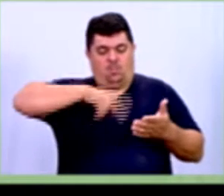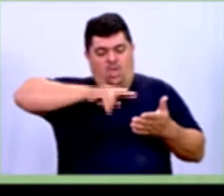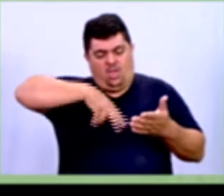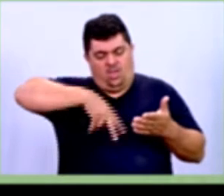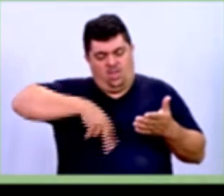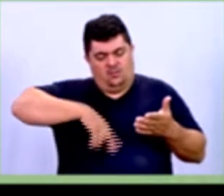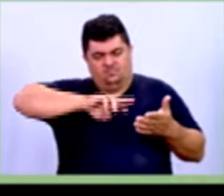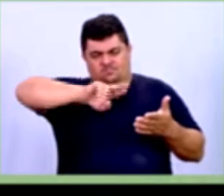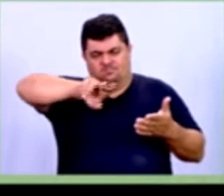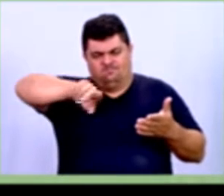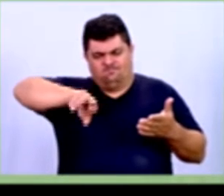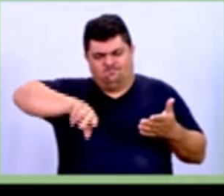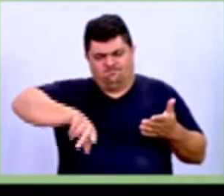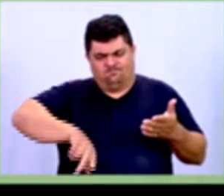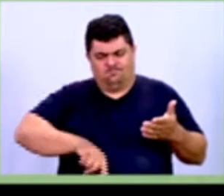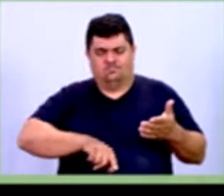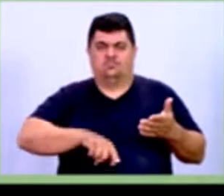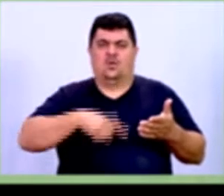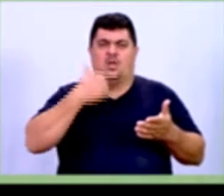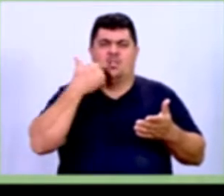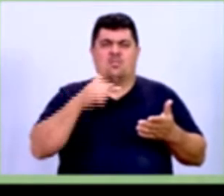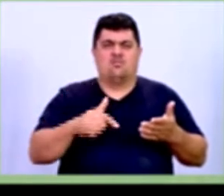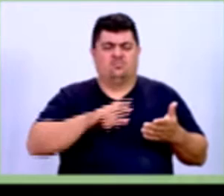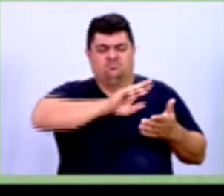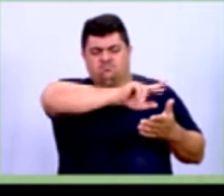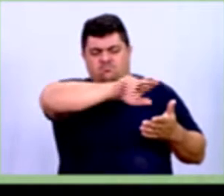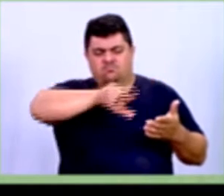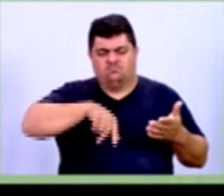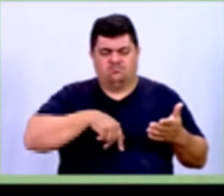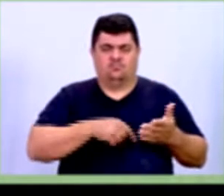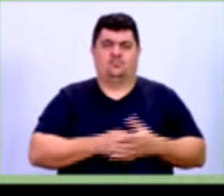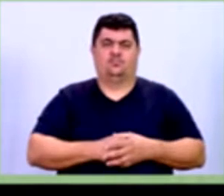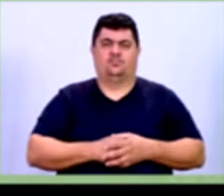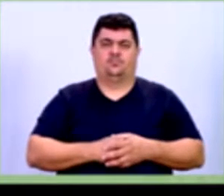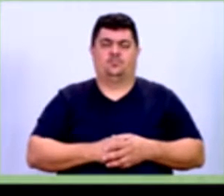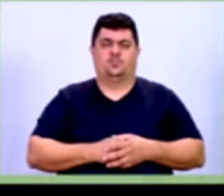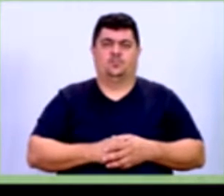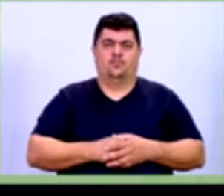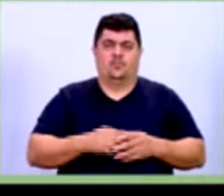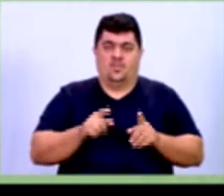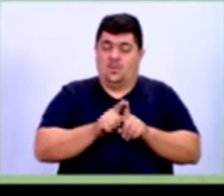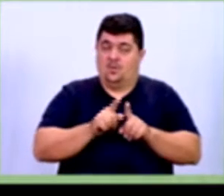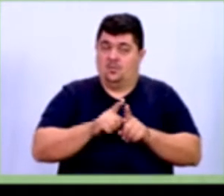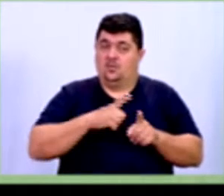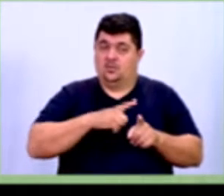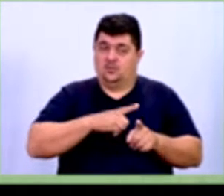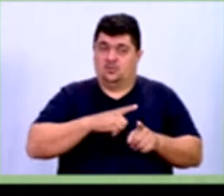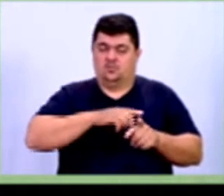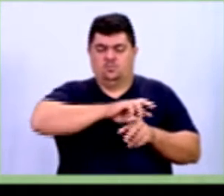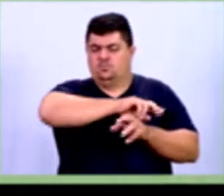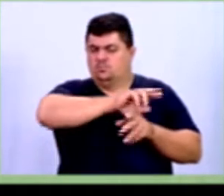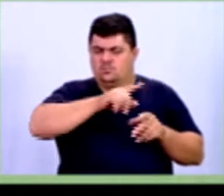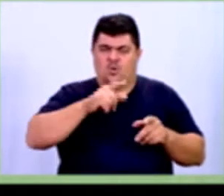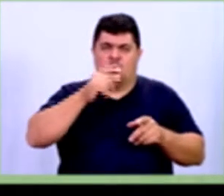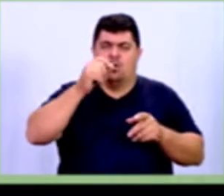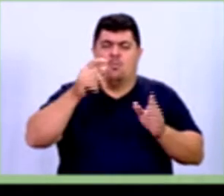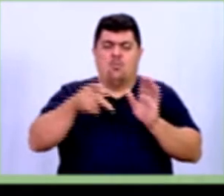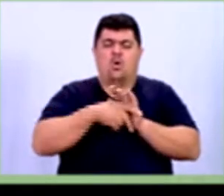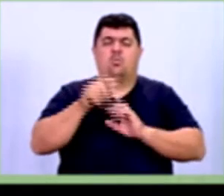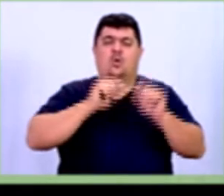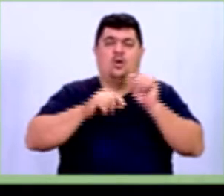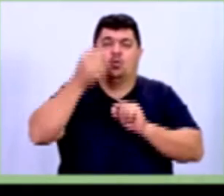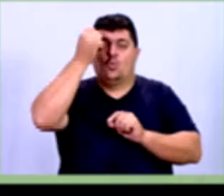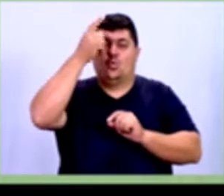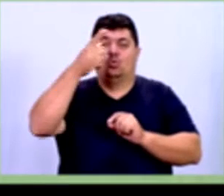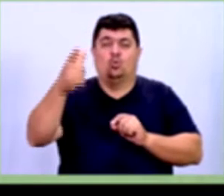considerando as diferentes linguagens, valorizando aspectos relacionados à diversidade cultural, ao